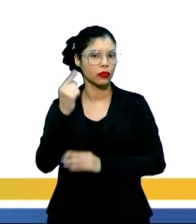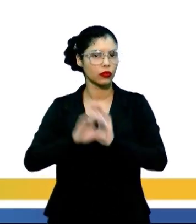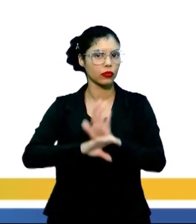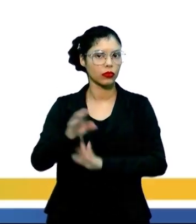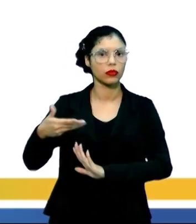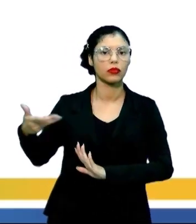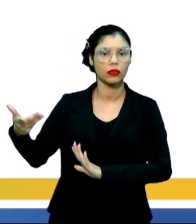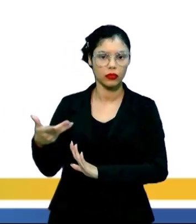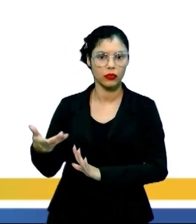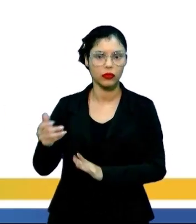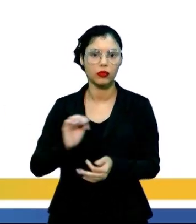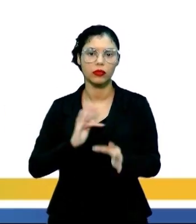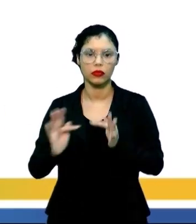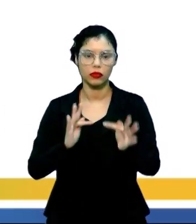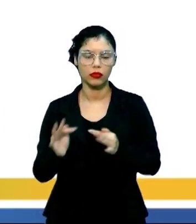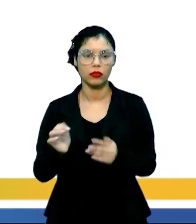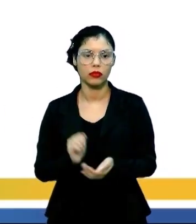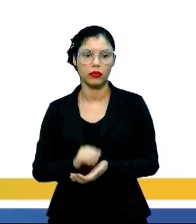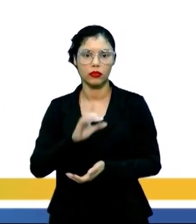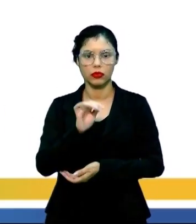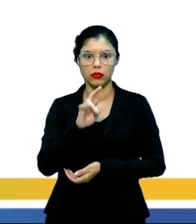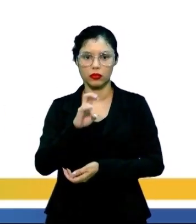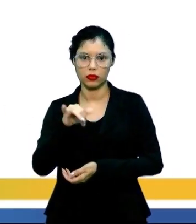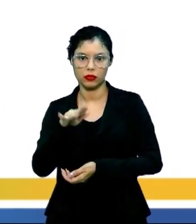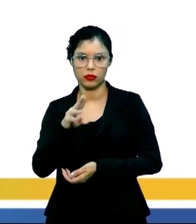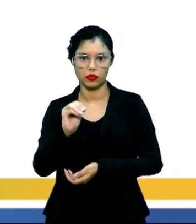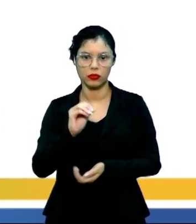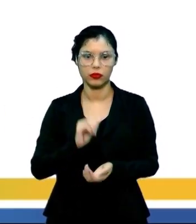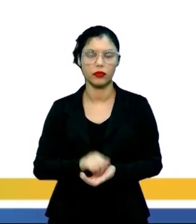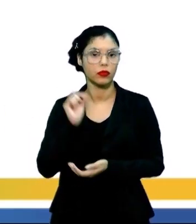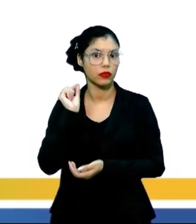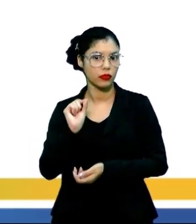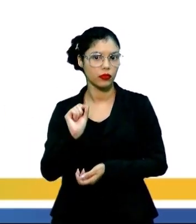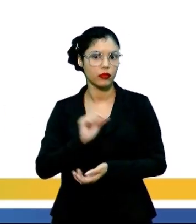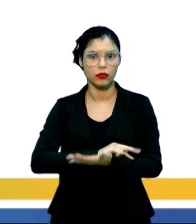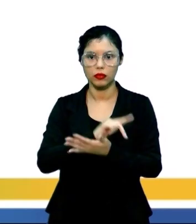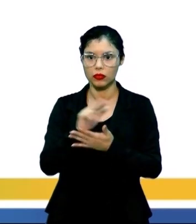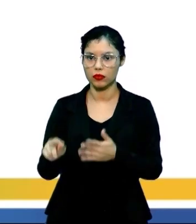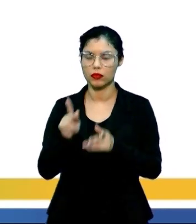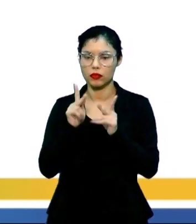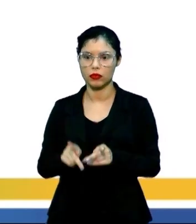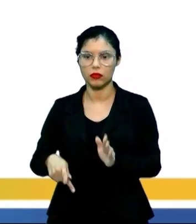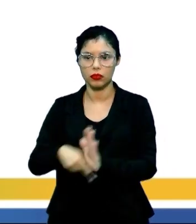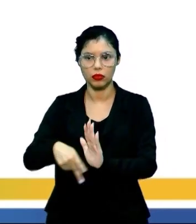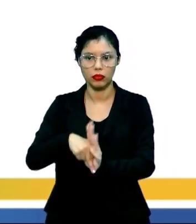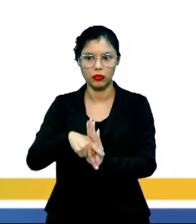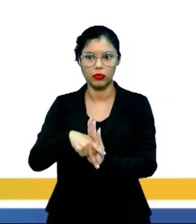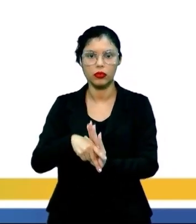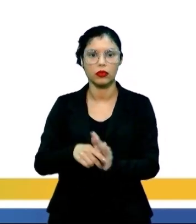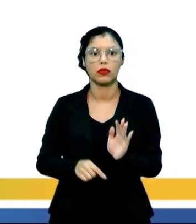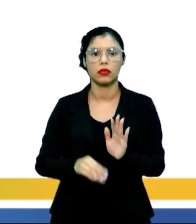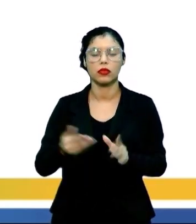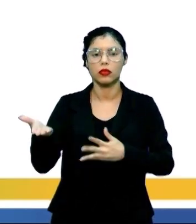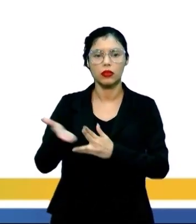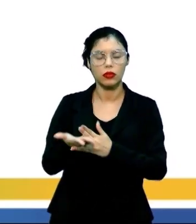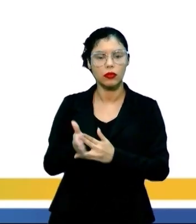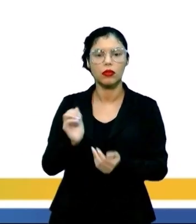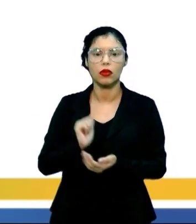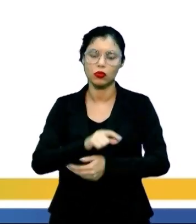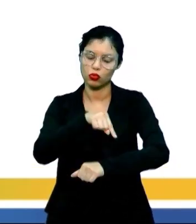conceitos básicos da física o deslocamento. O deslocamento é a variação da posição do móvel em um referido intervalo de